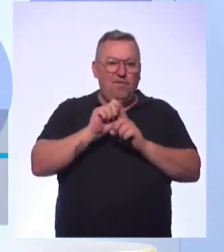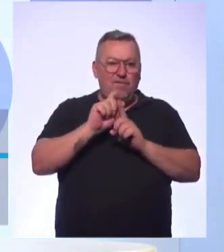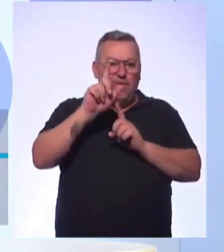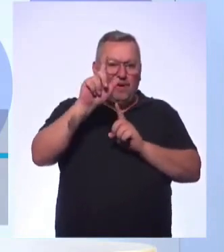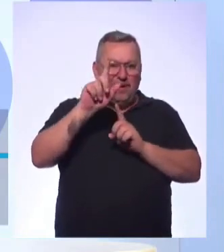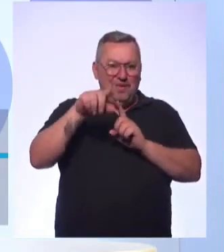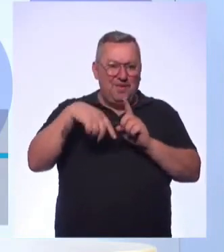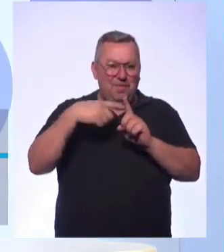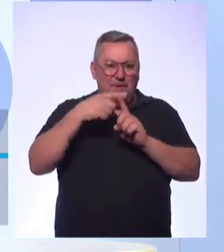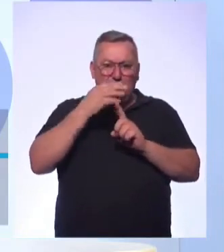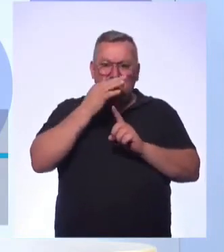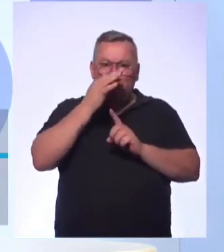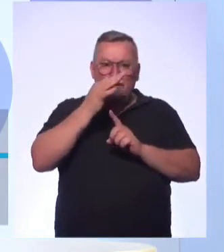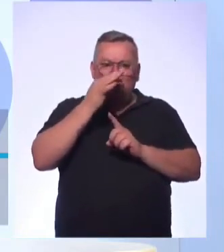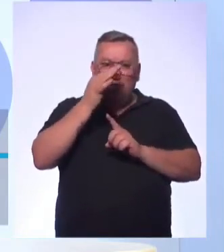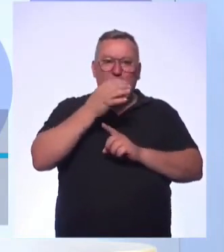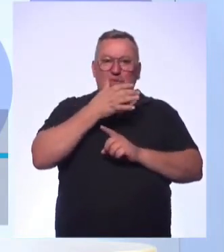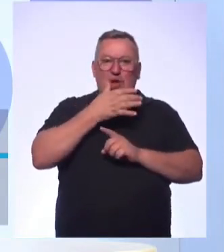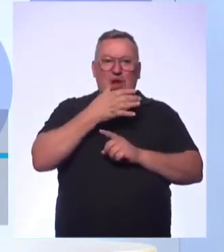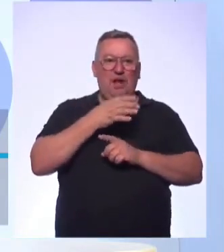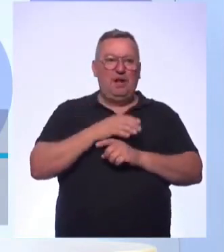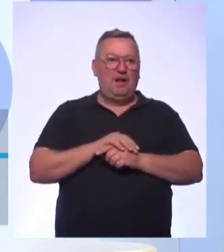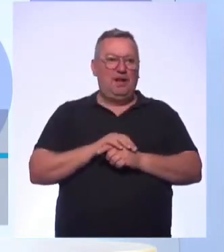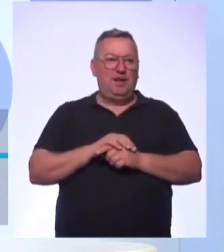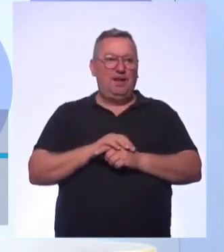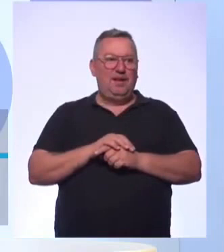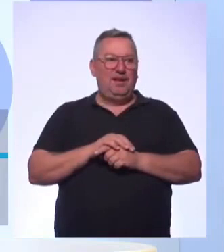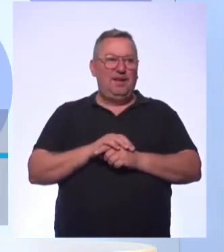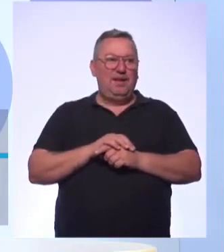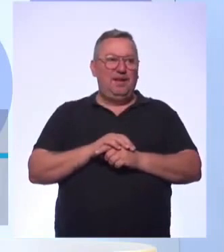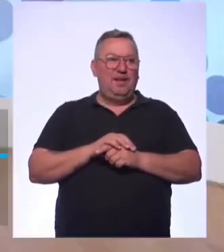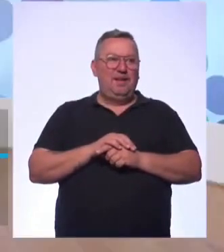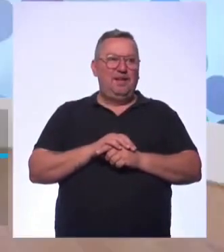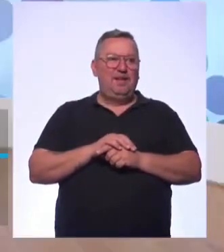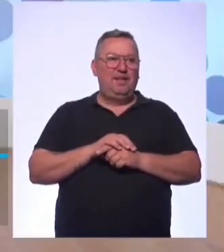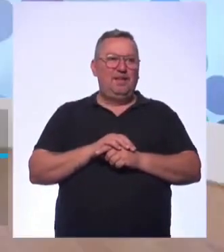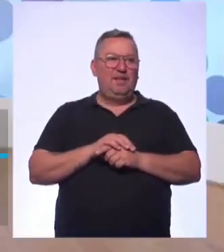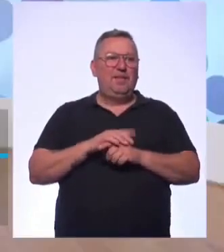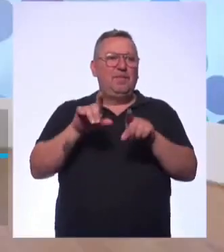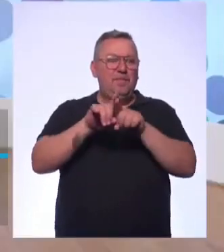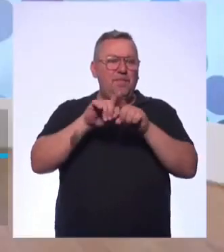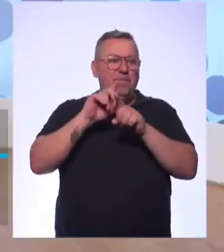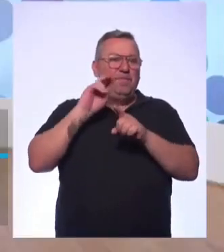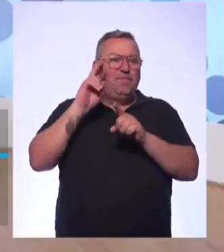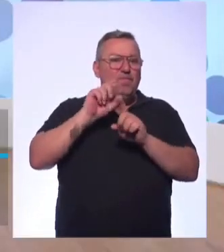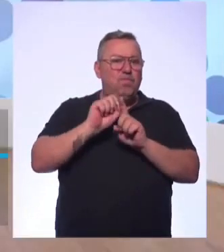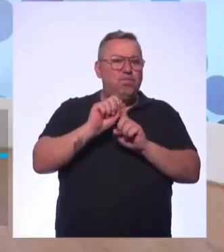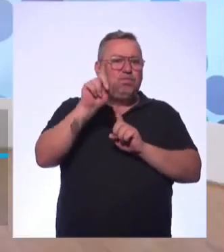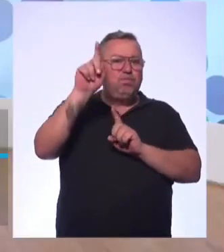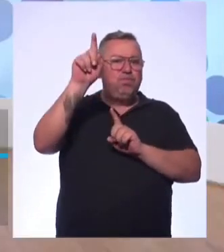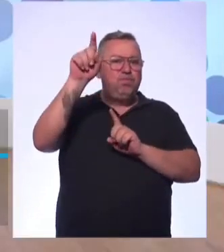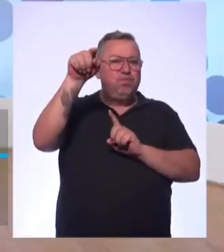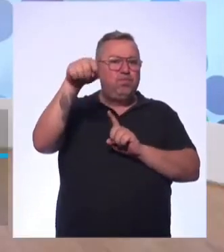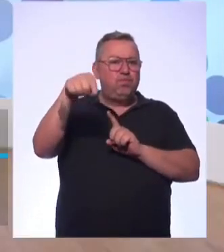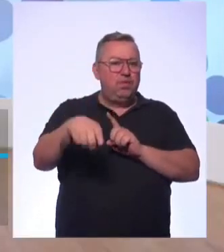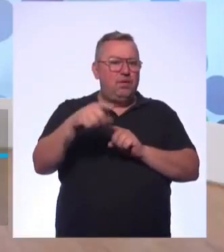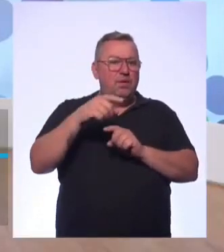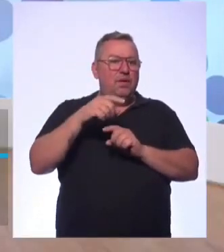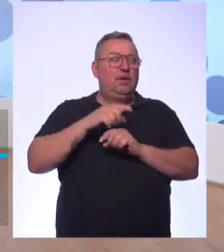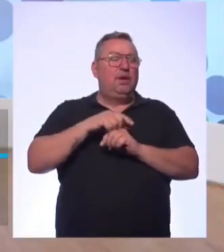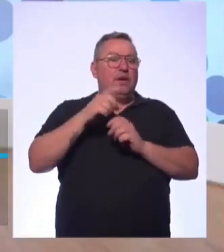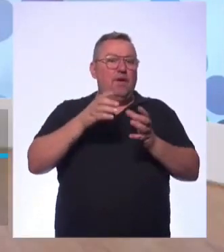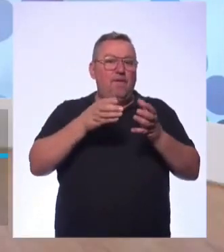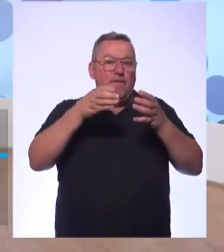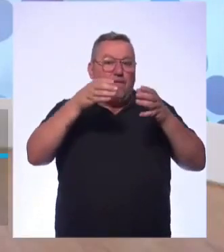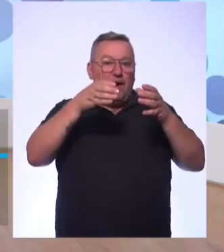uma planta no meio. Ela está intrigada com o foguete e com a planta no meio. Você sabe que eu também fiquei intrigada com esse foguete? Essa planta está numa janela,